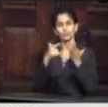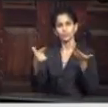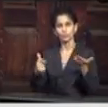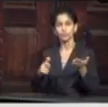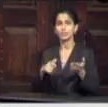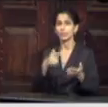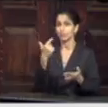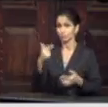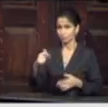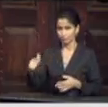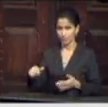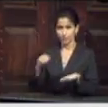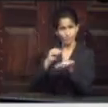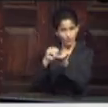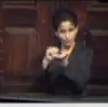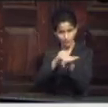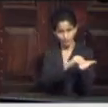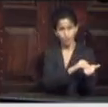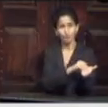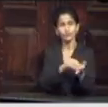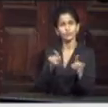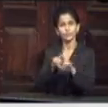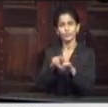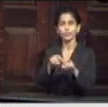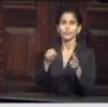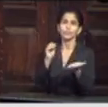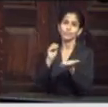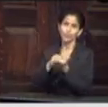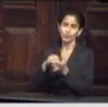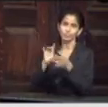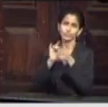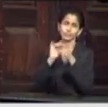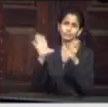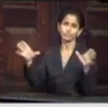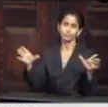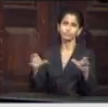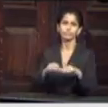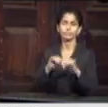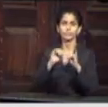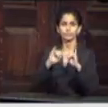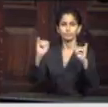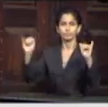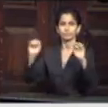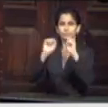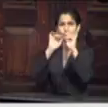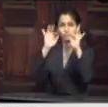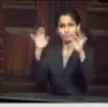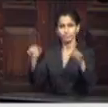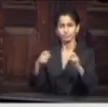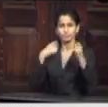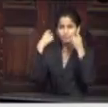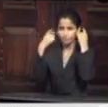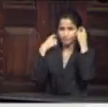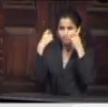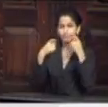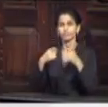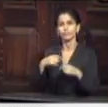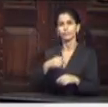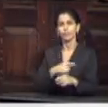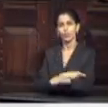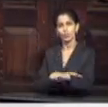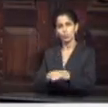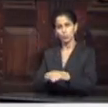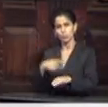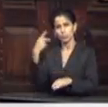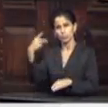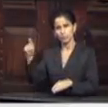não há imprensa democrática, não há comunicação democrática. ter a preocupação com a dignidade profissional,